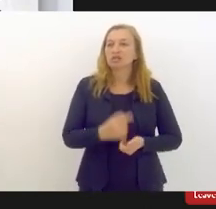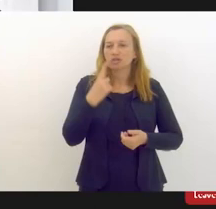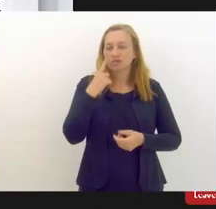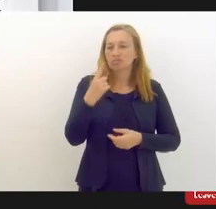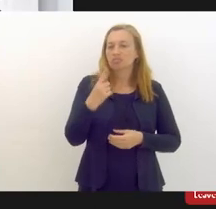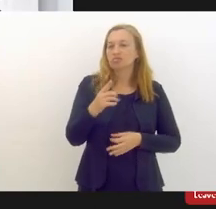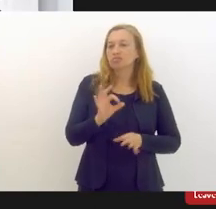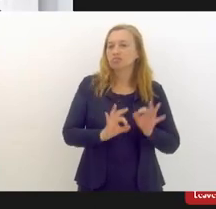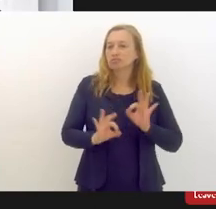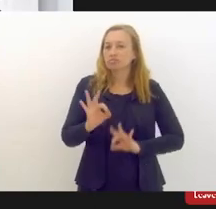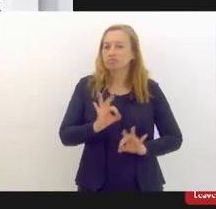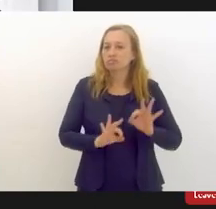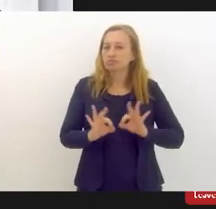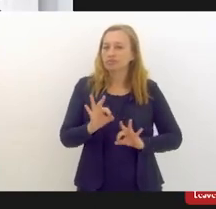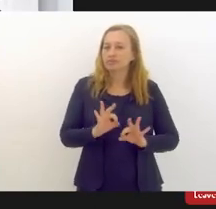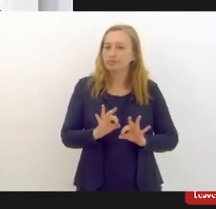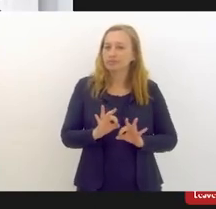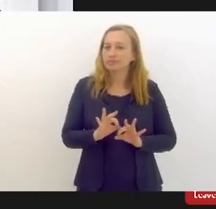projeto que